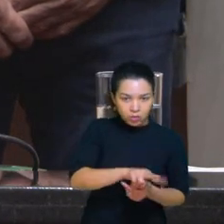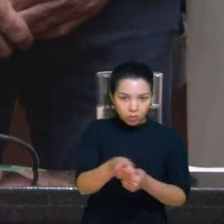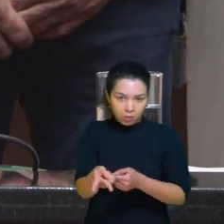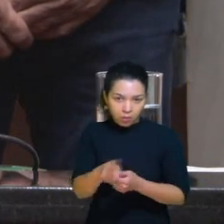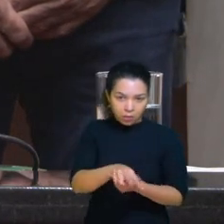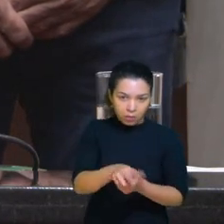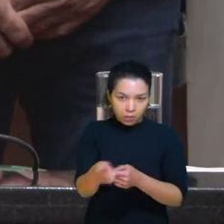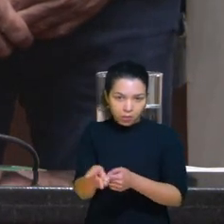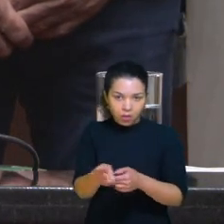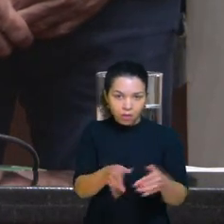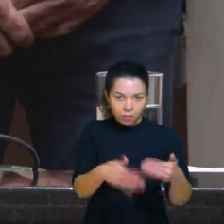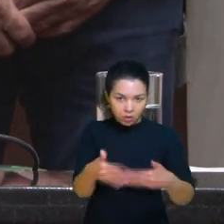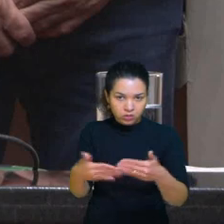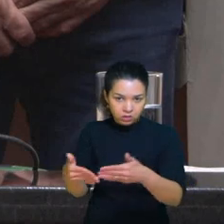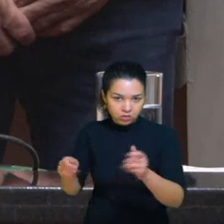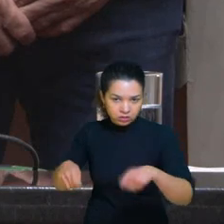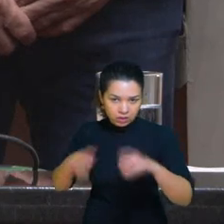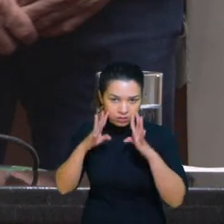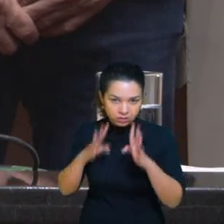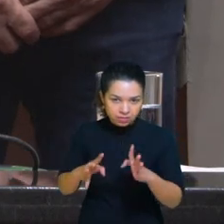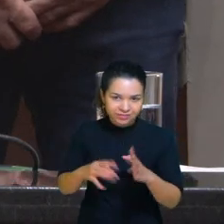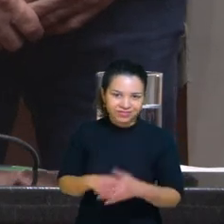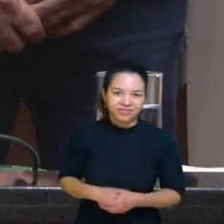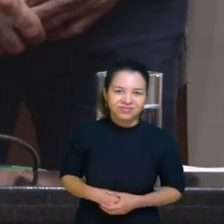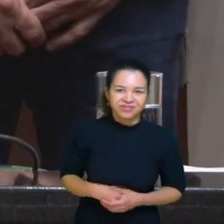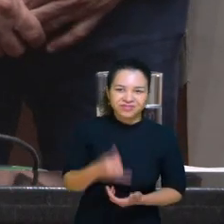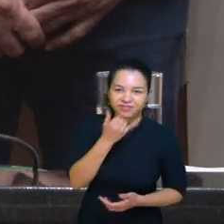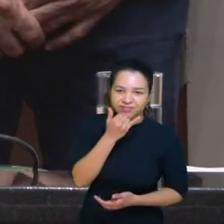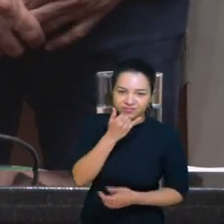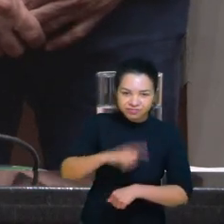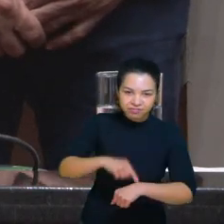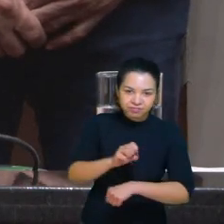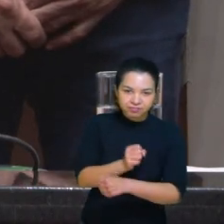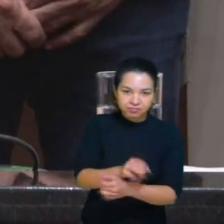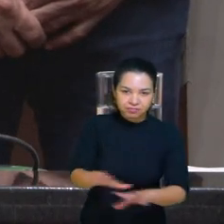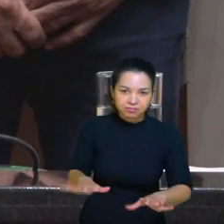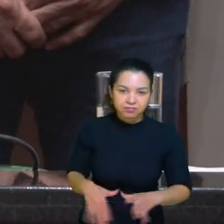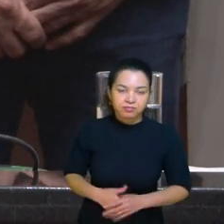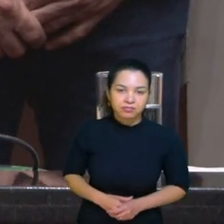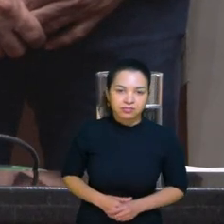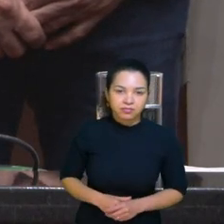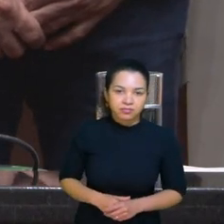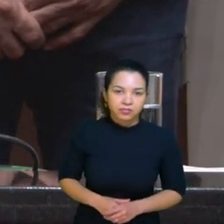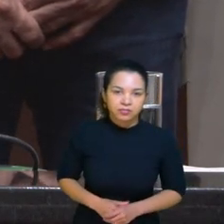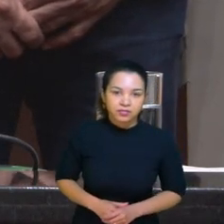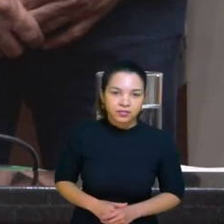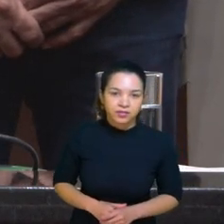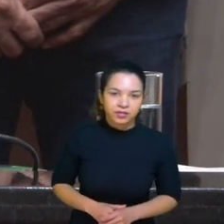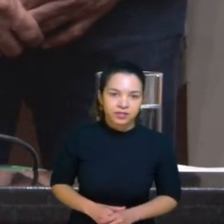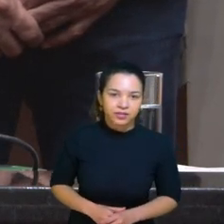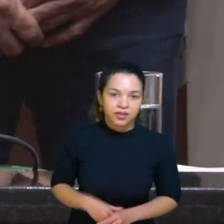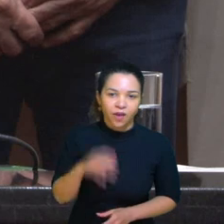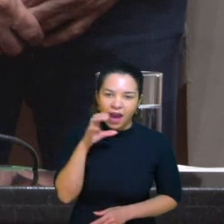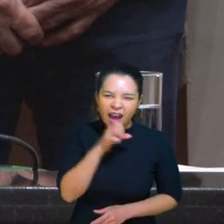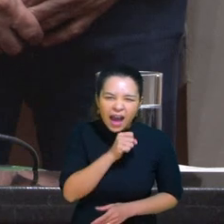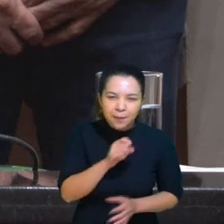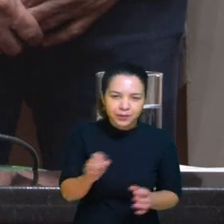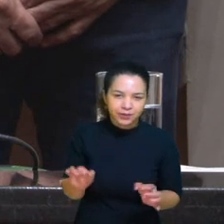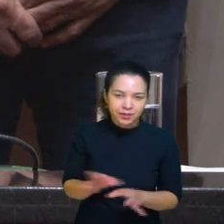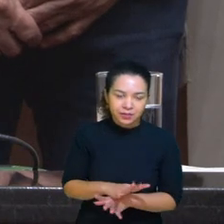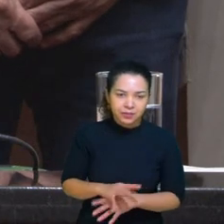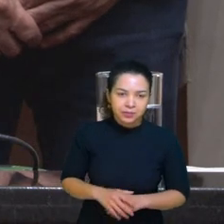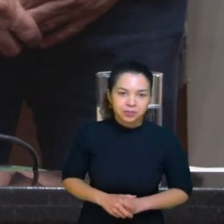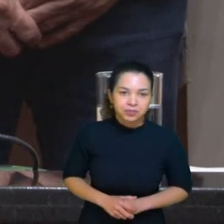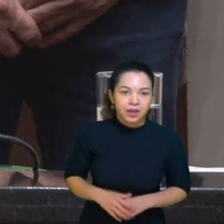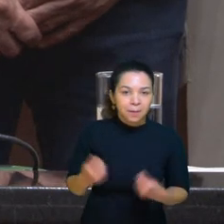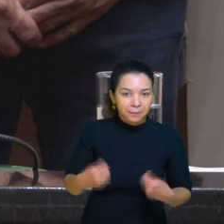eu sei que eu Estorei meu tempo professora ela tá me olhando aqui ela não precisa nem falar outra questão eu vou terminar rapidinho é Preciso olhar